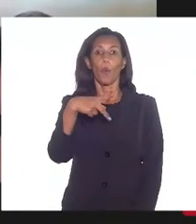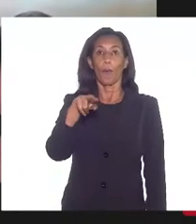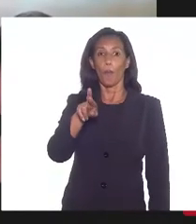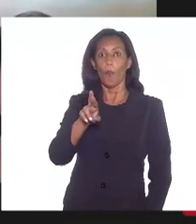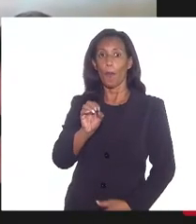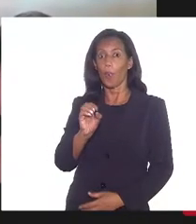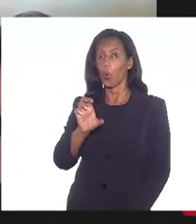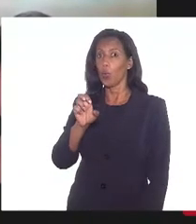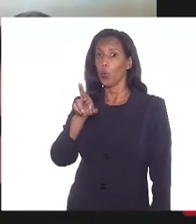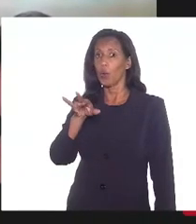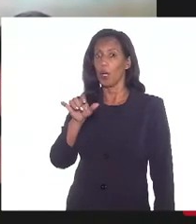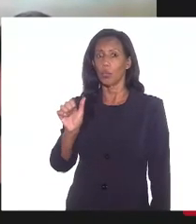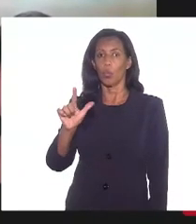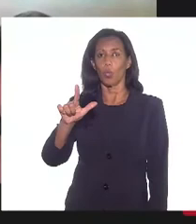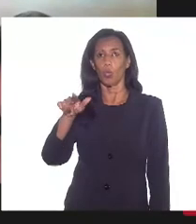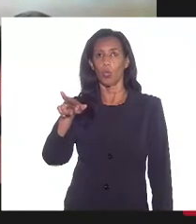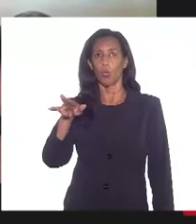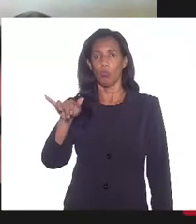Cláudio Leivas, por favor.